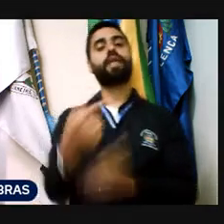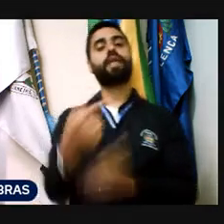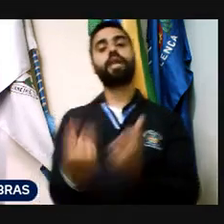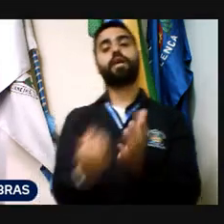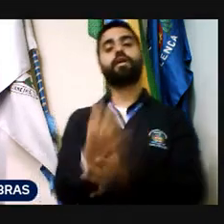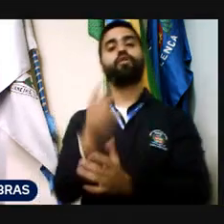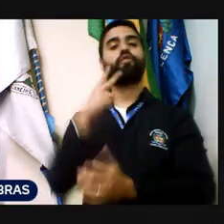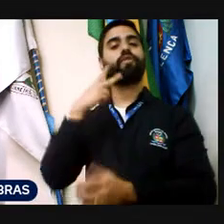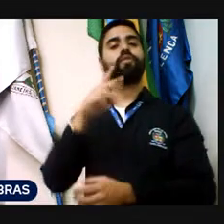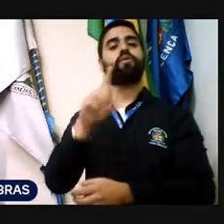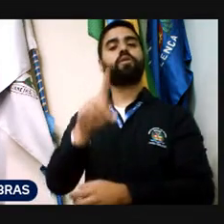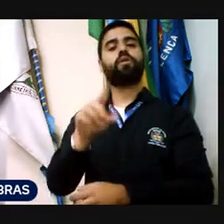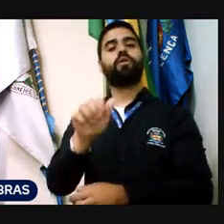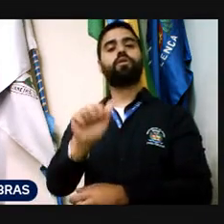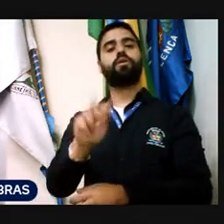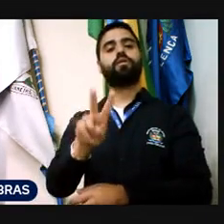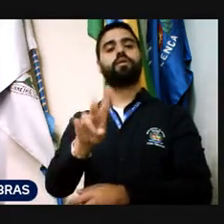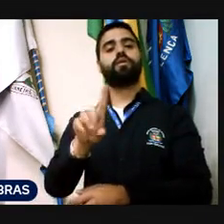do vereador David Nogueira,